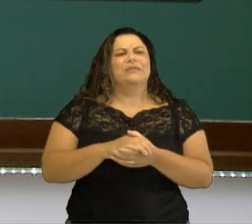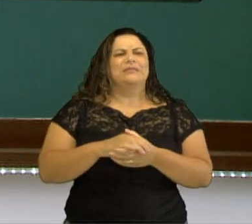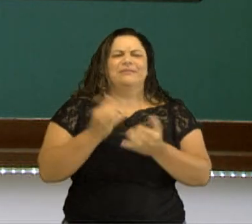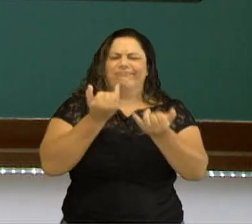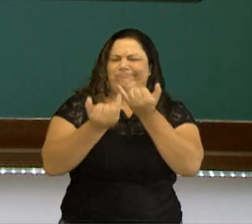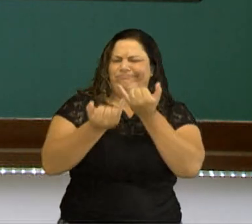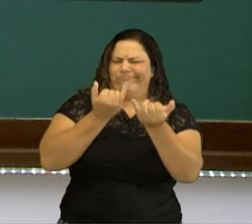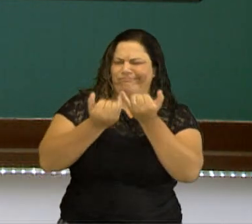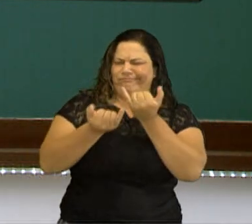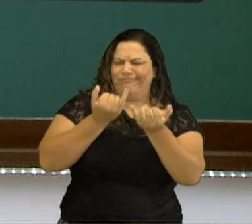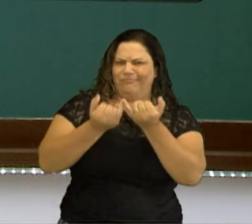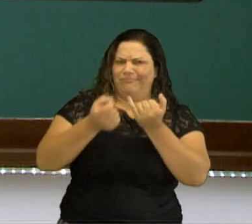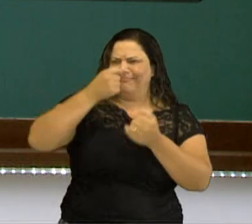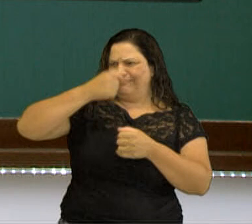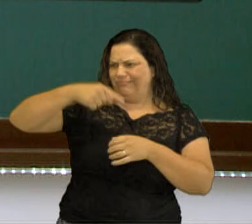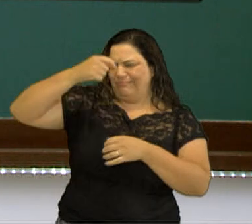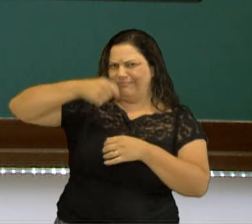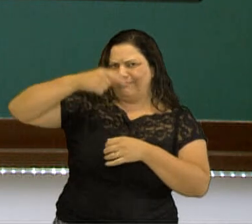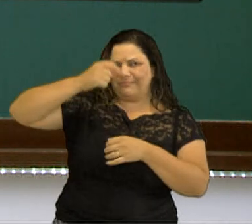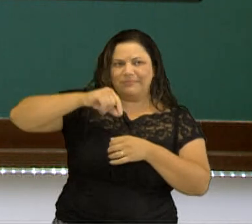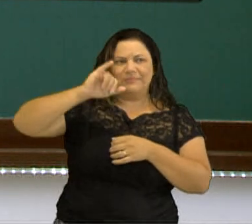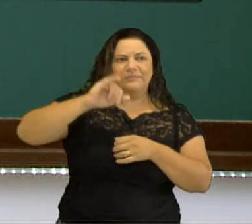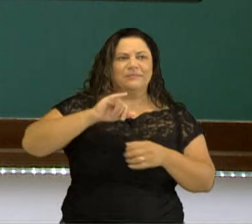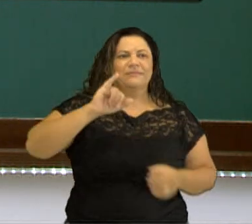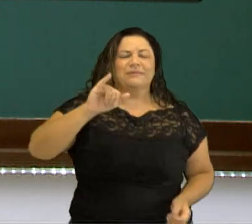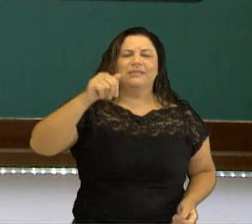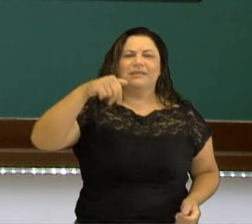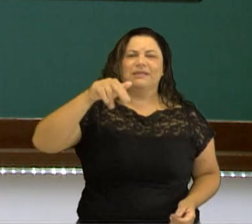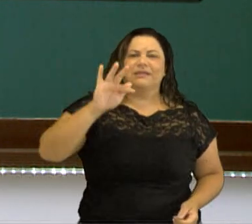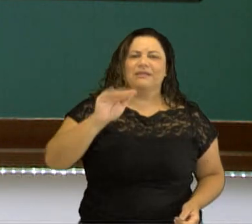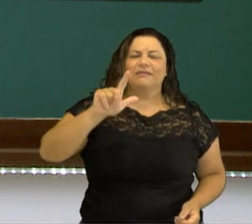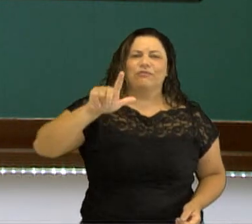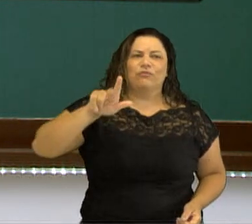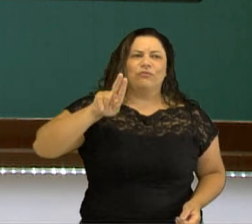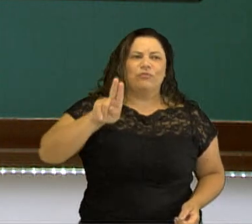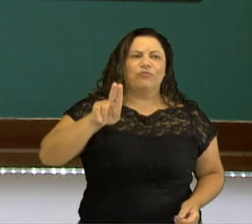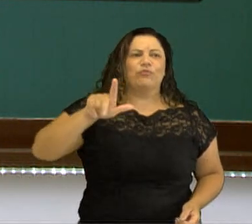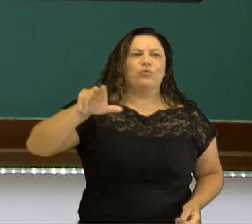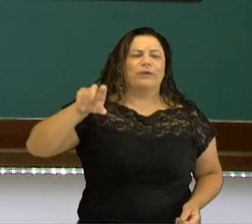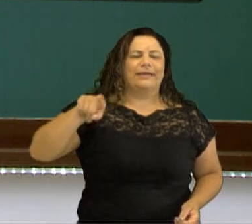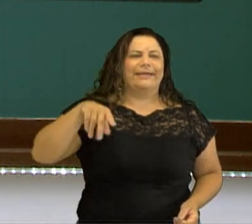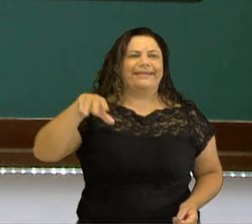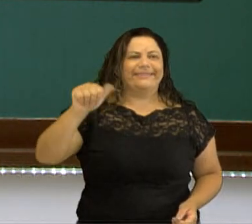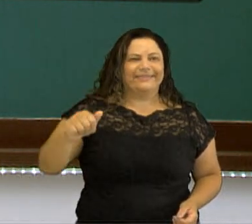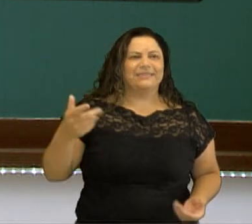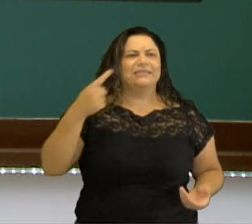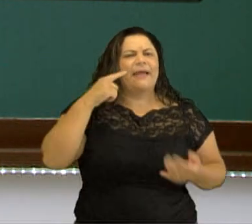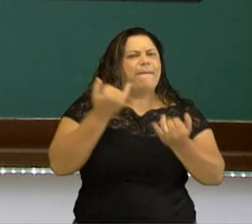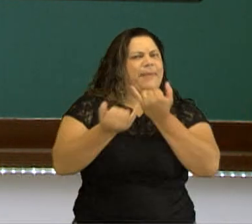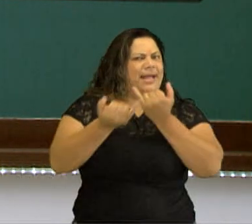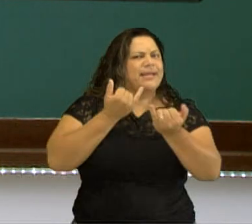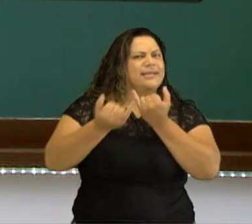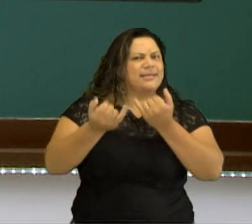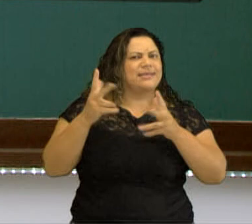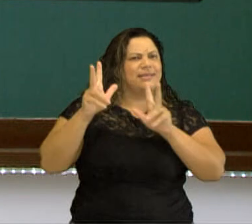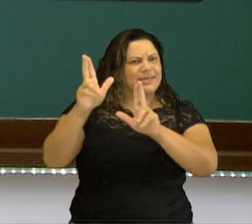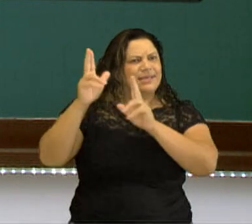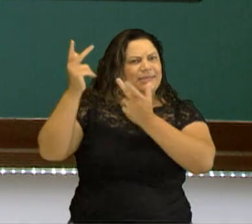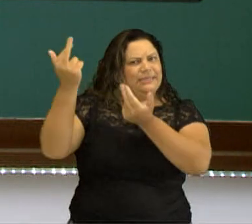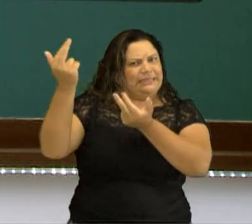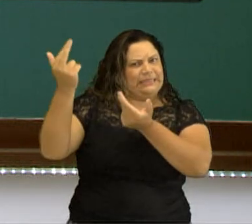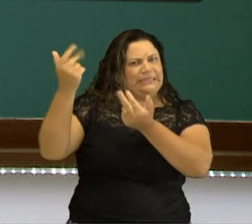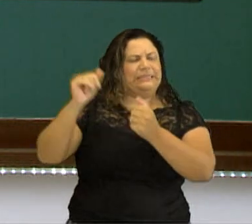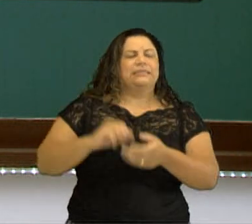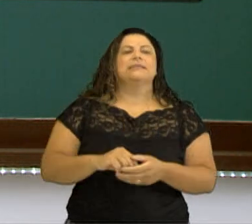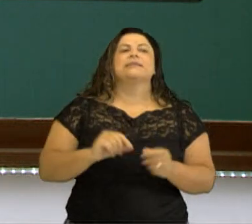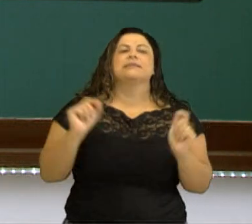que os vírus não são iguais. Então é importante a gente ter esse conhecimento também para desenvolver o nosso conhecimento geral sobre as doenças